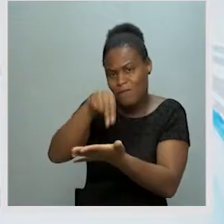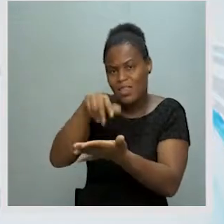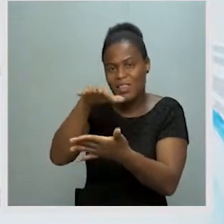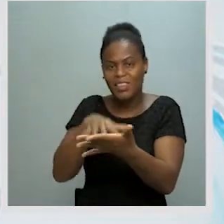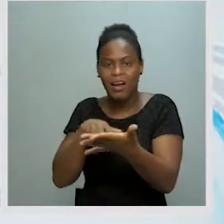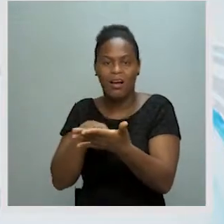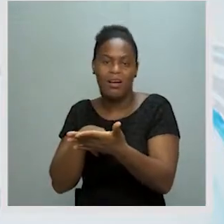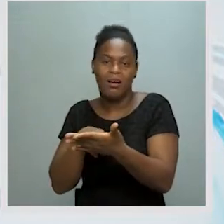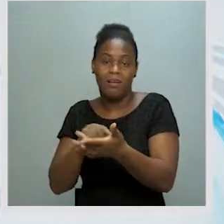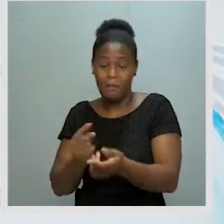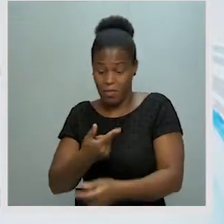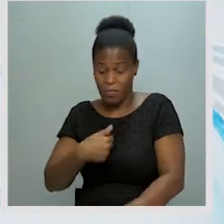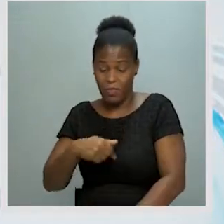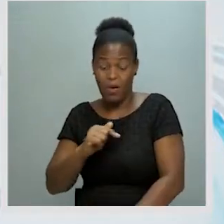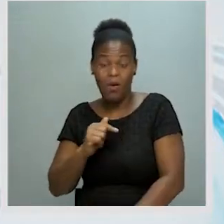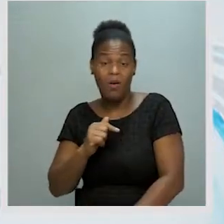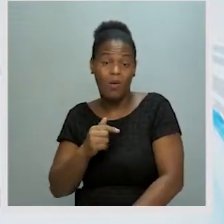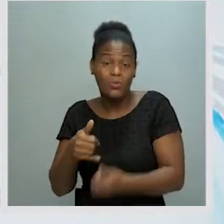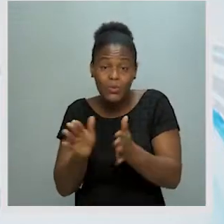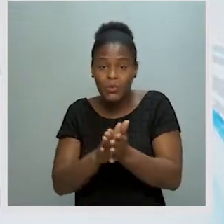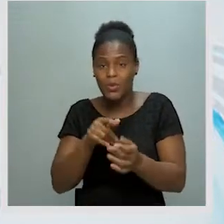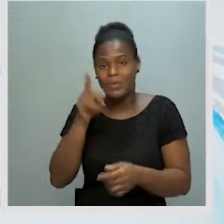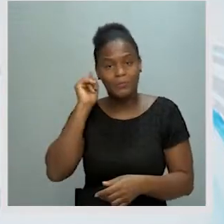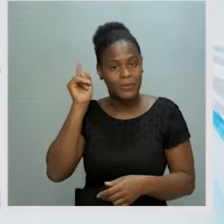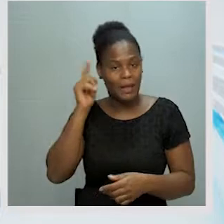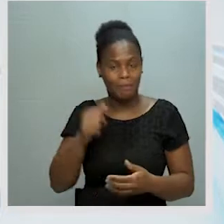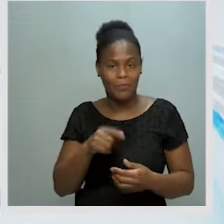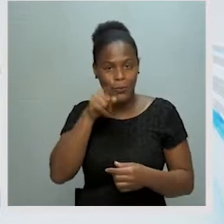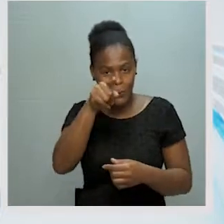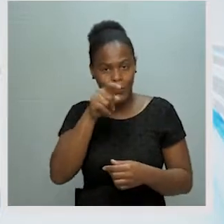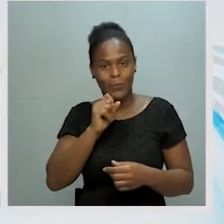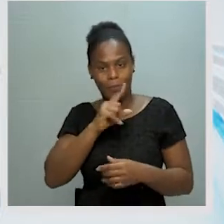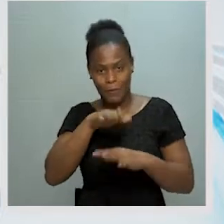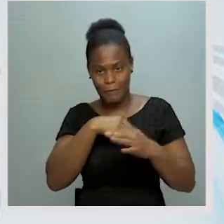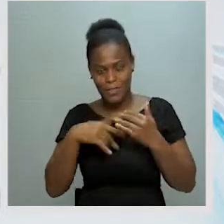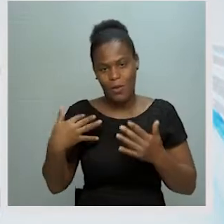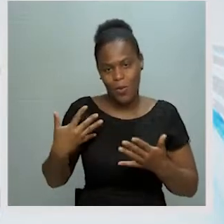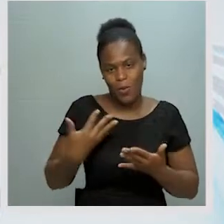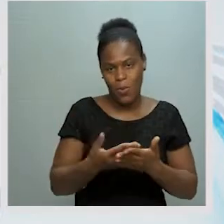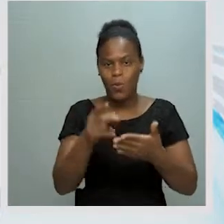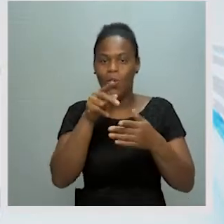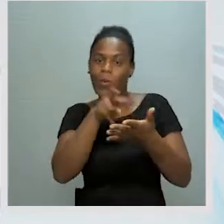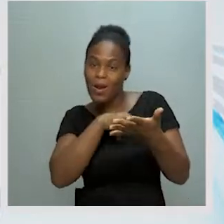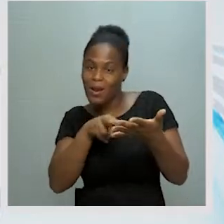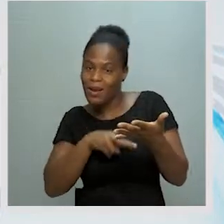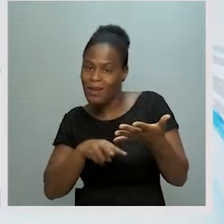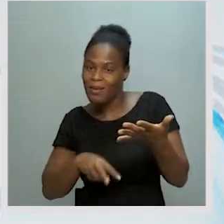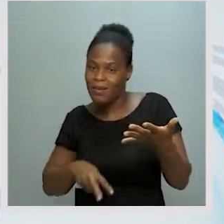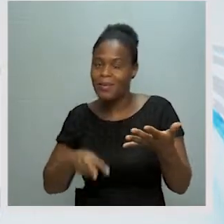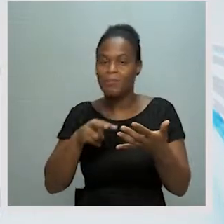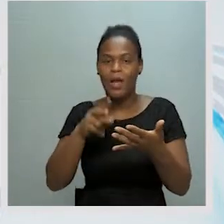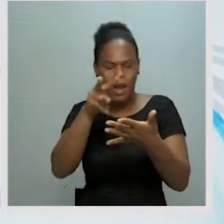para nós. Para nós tudo isto é importante. E tudo isso você pode fazer ao longo da leitura,